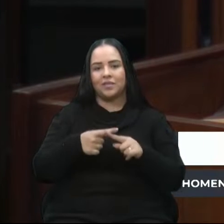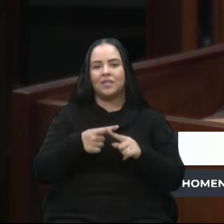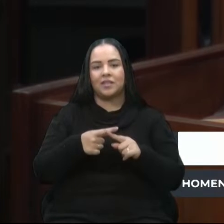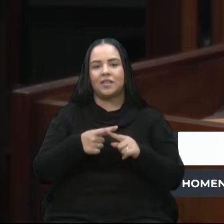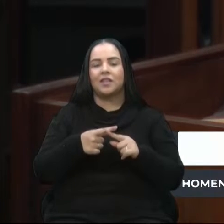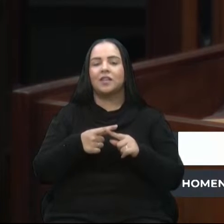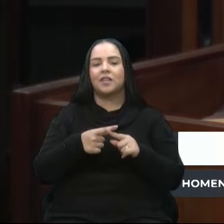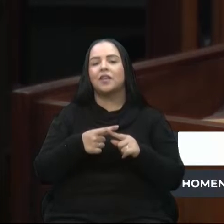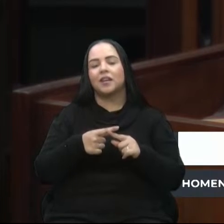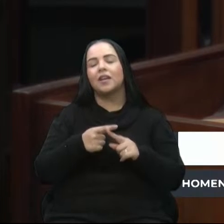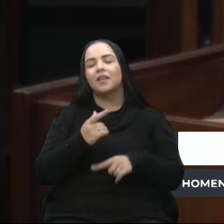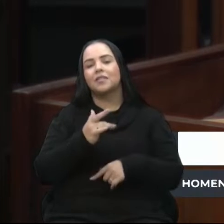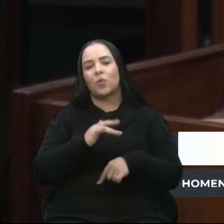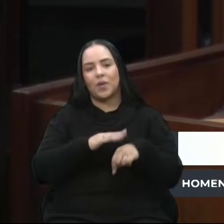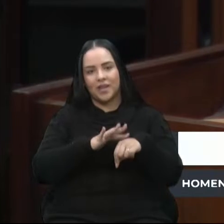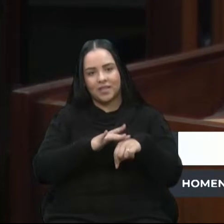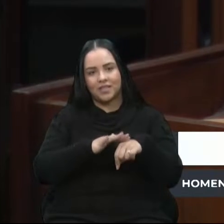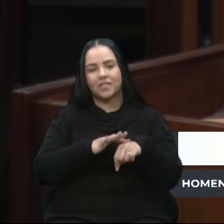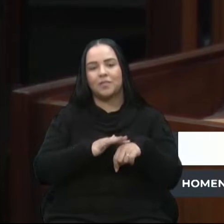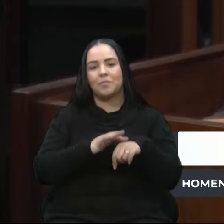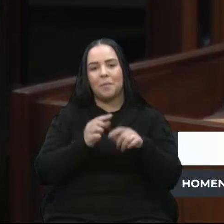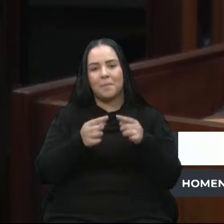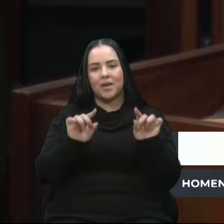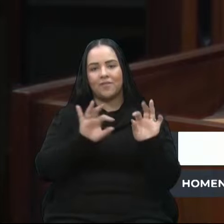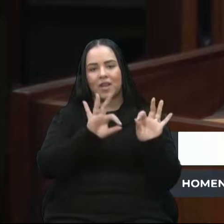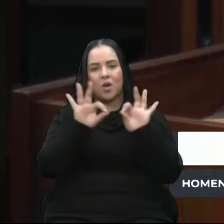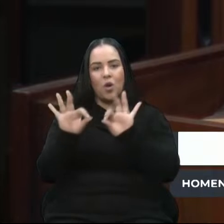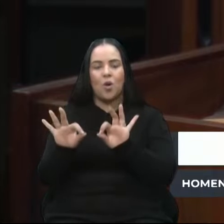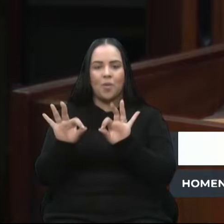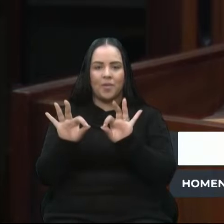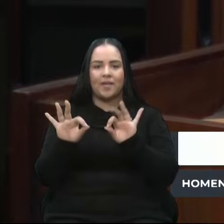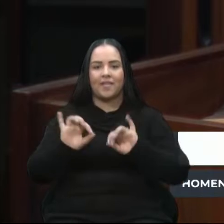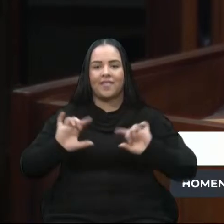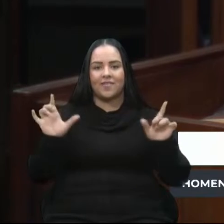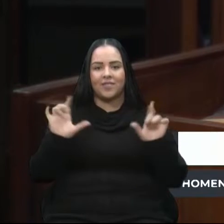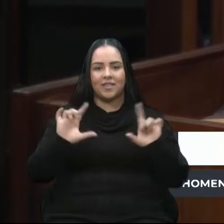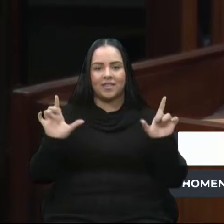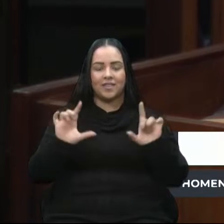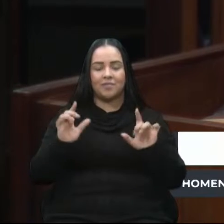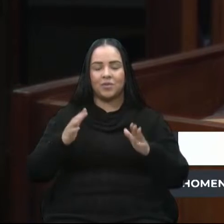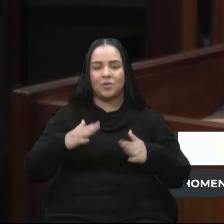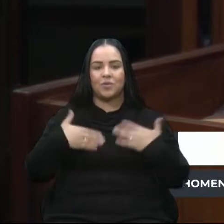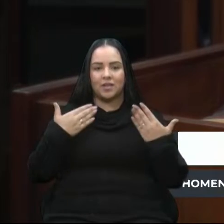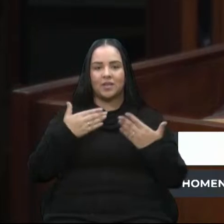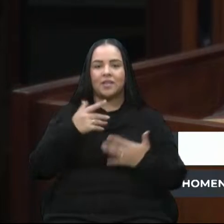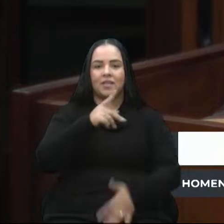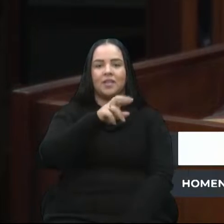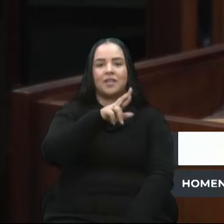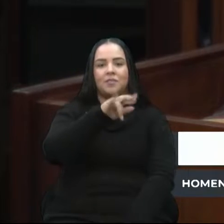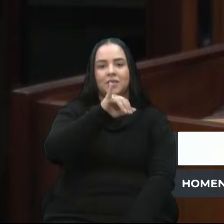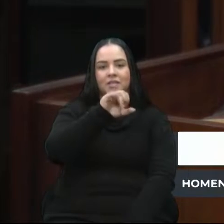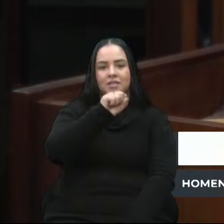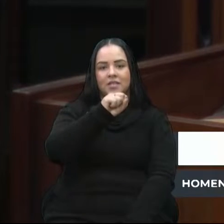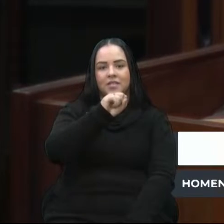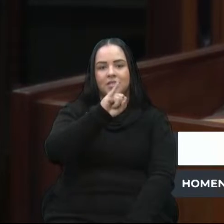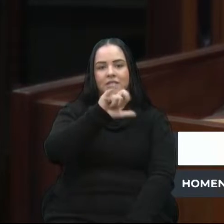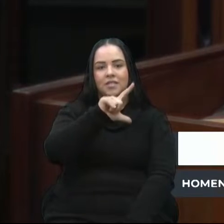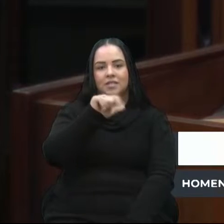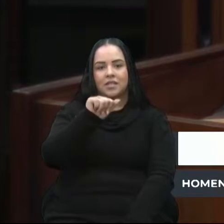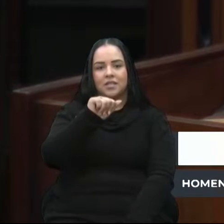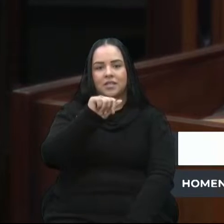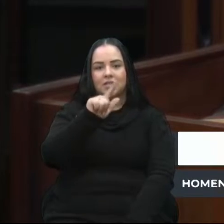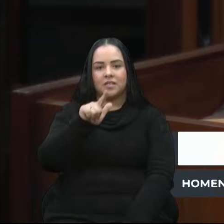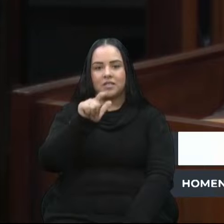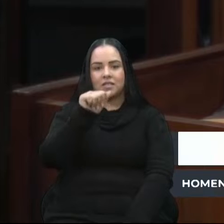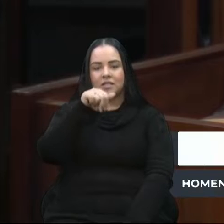assistir e que eu considero que foi uma grata surpresa a Priscila Zanola, presidente da Festa da Uva,